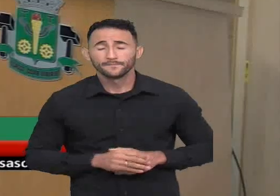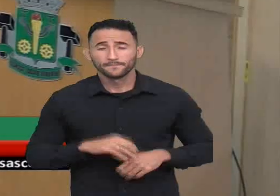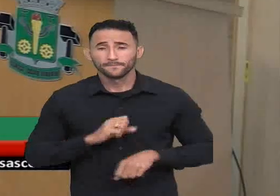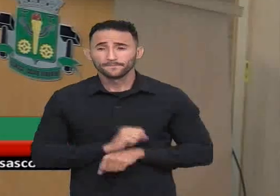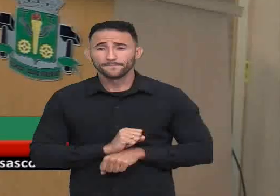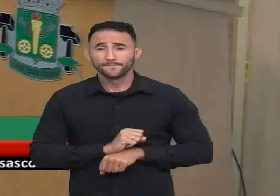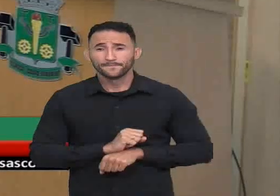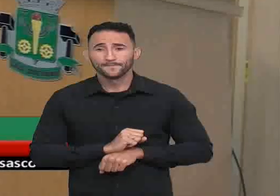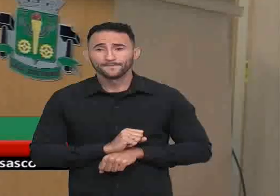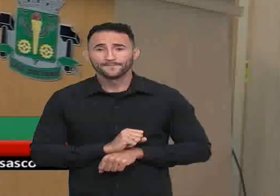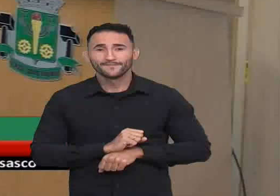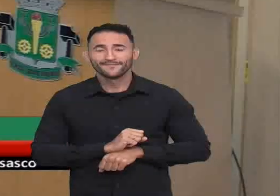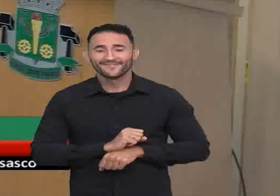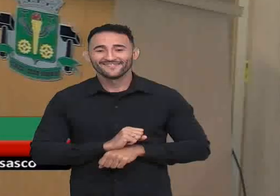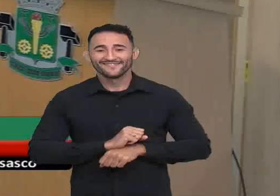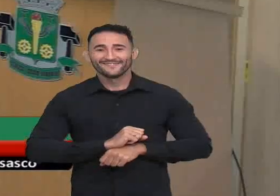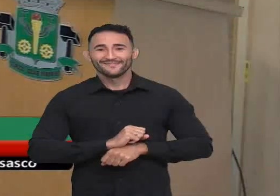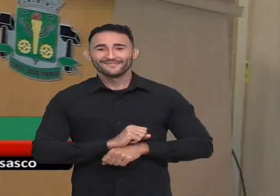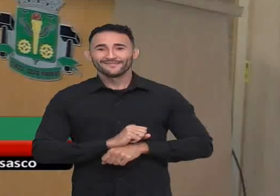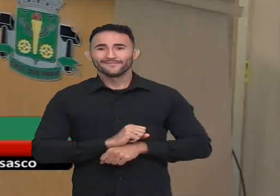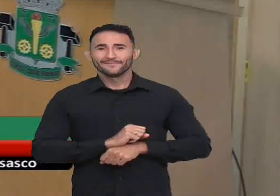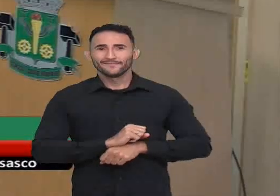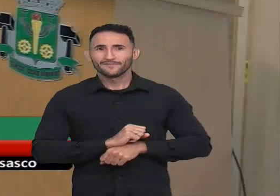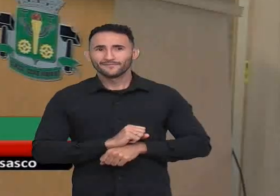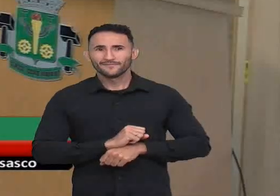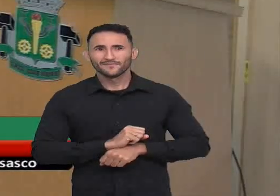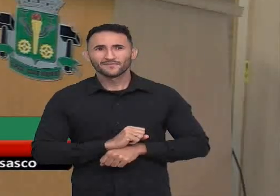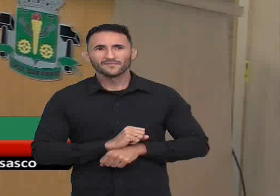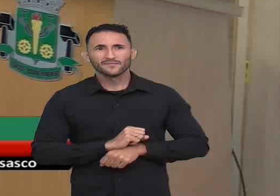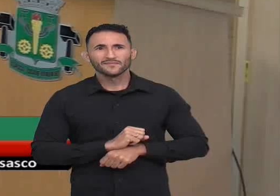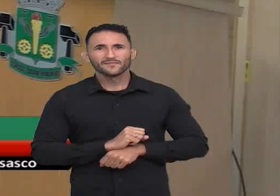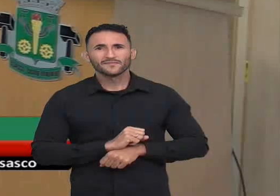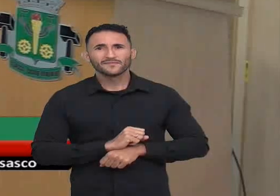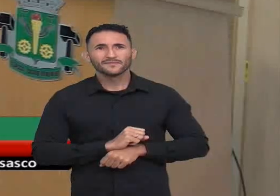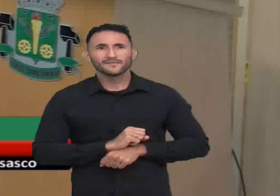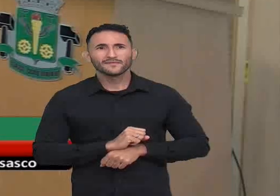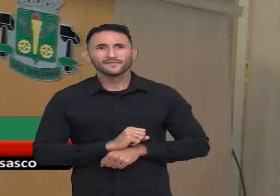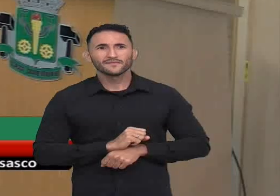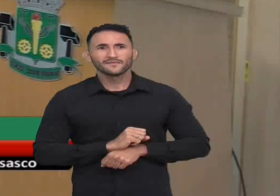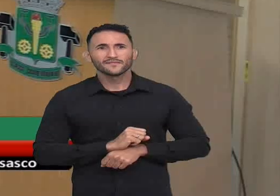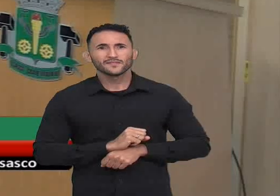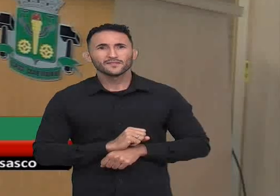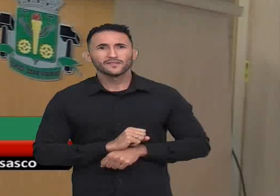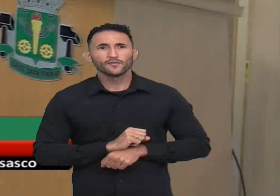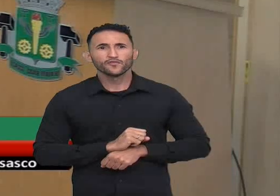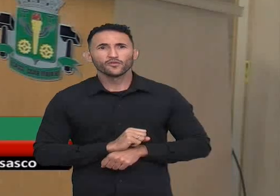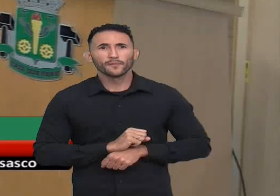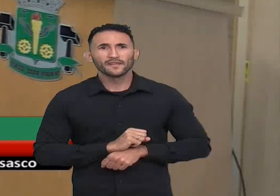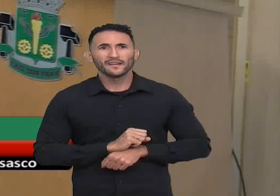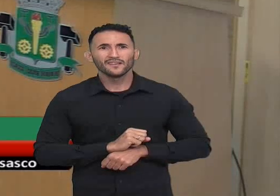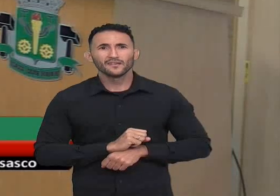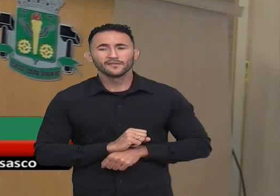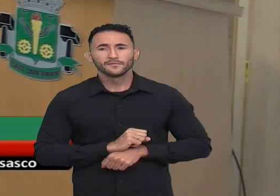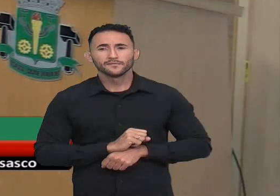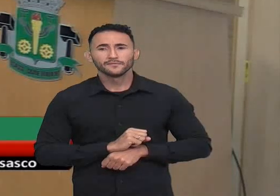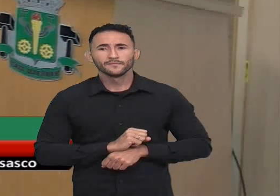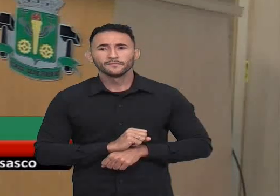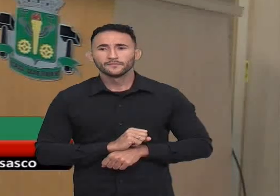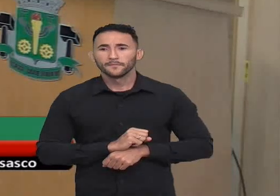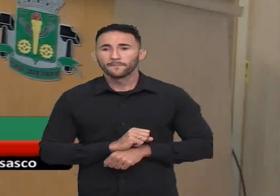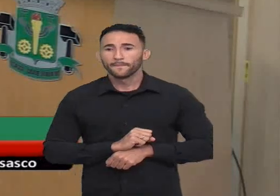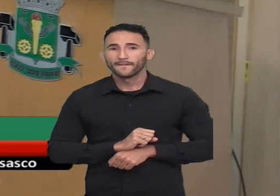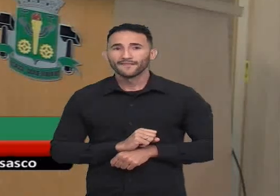verificar com Vossa Excelência para a inclusão do requerimento, pois ele foi feito dentro do tempo necessário. Muito obrigado. Vou verificar